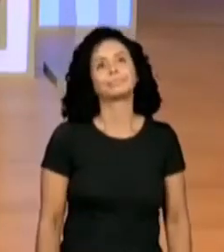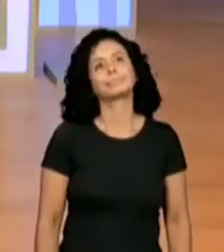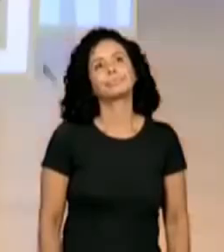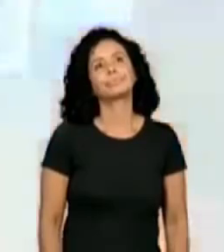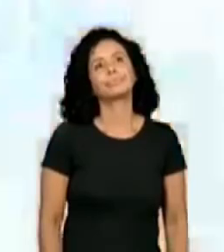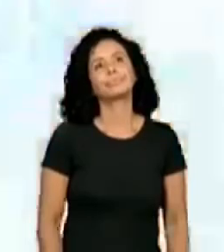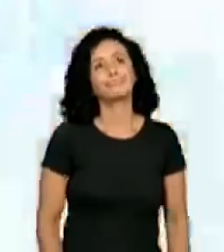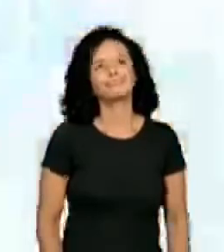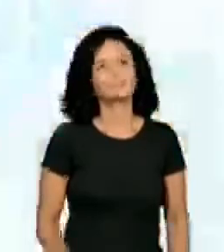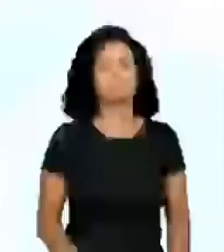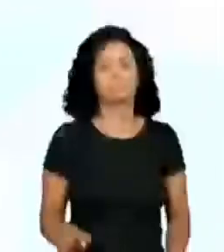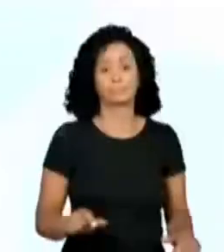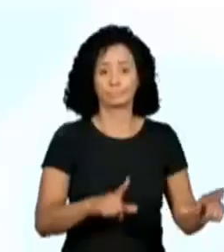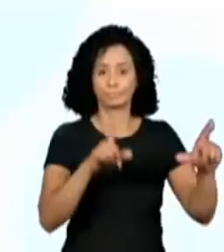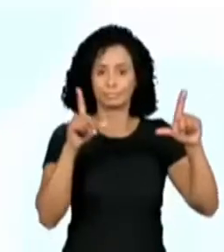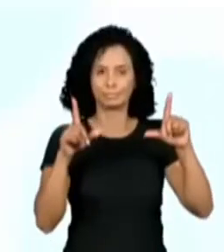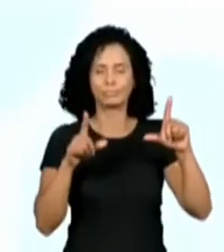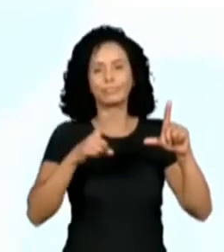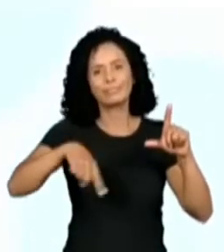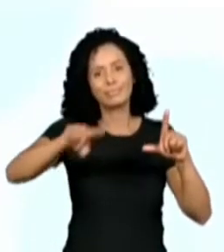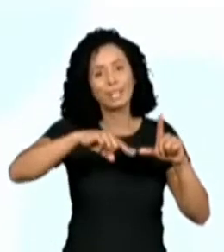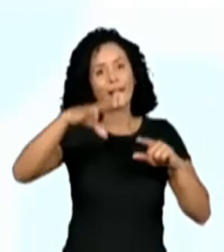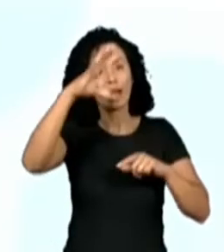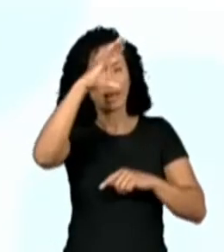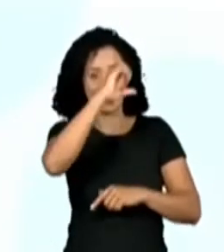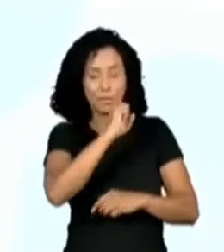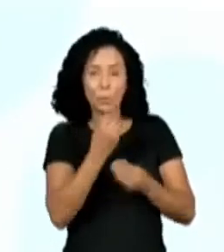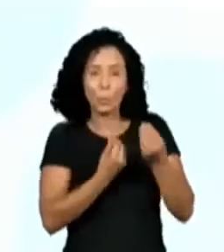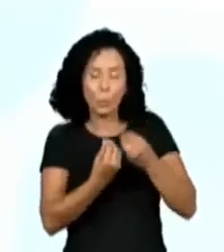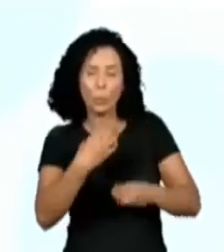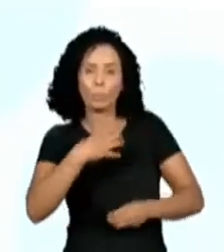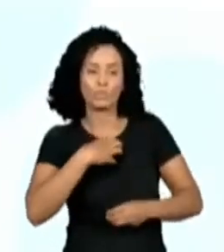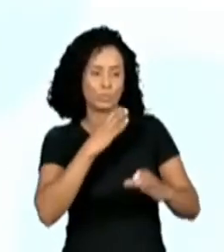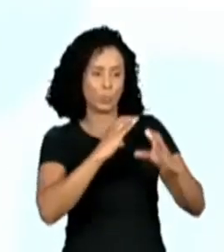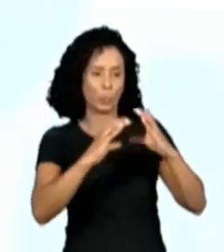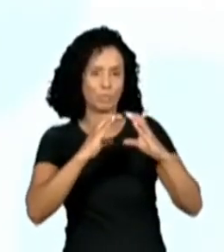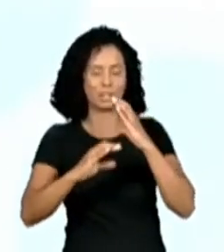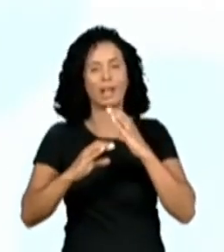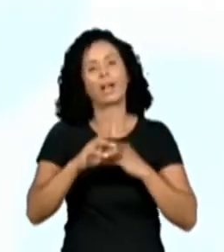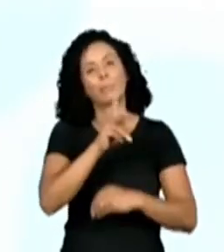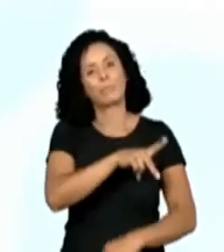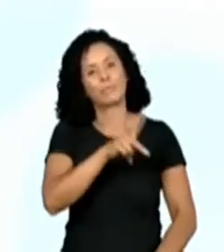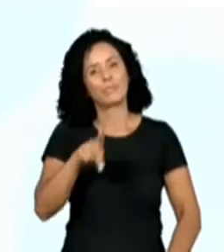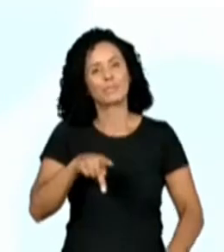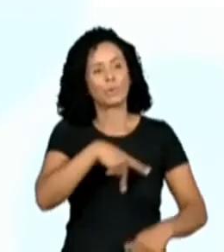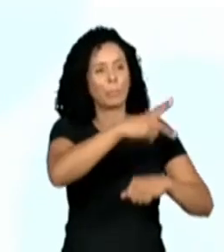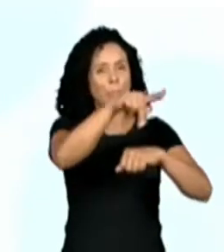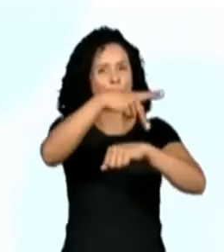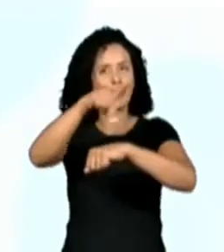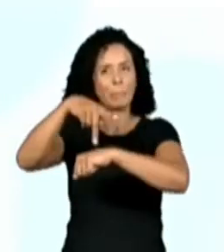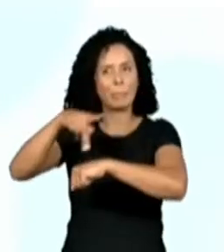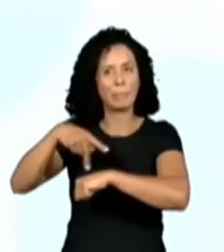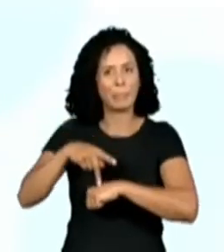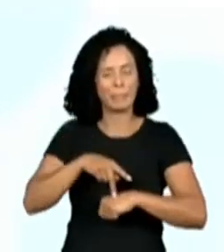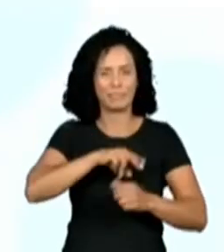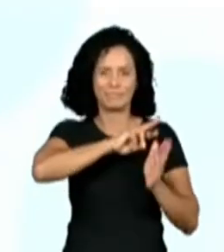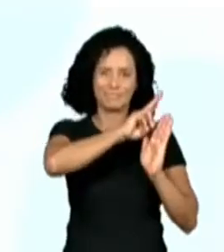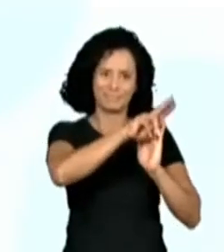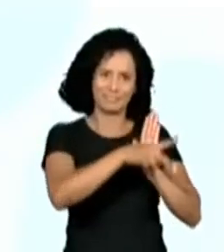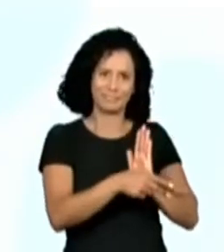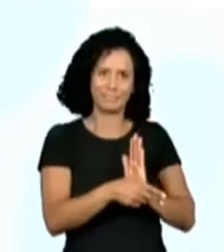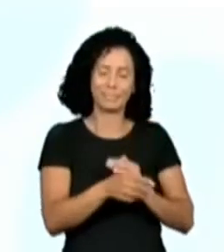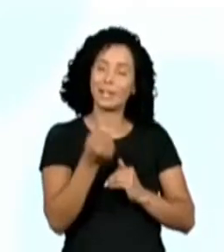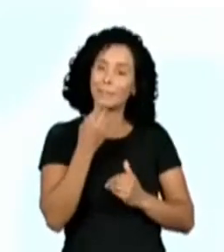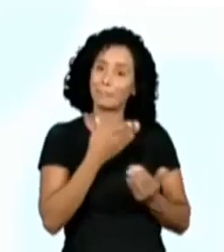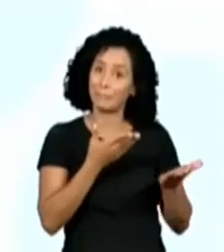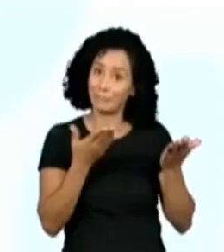aprendemos um pouquinho aqui da cultura de como chamar o Teacher ao redor do mundo. And now, let's go to our class. Vamos